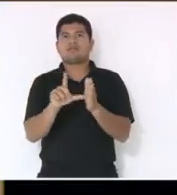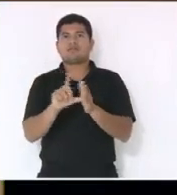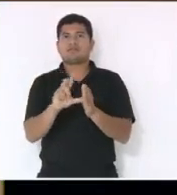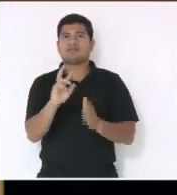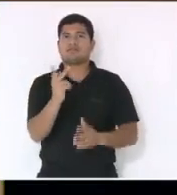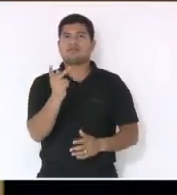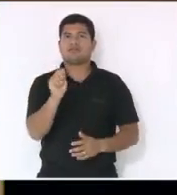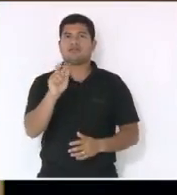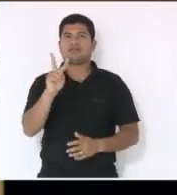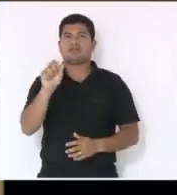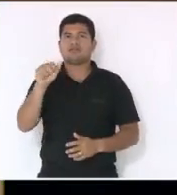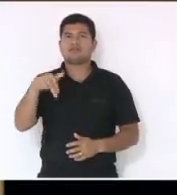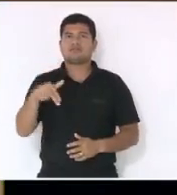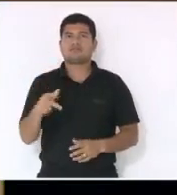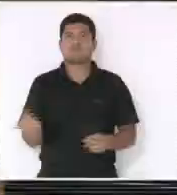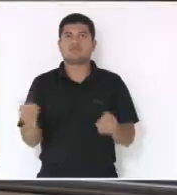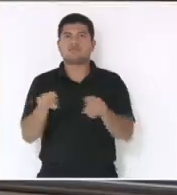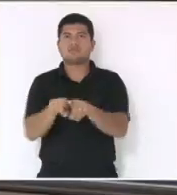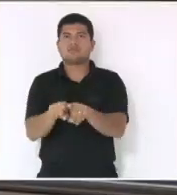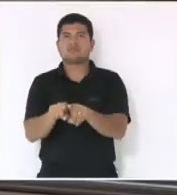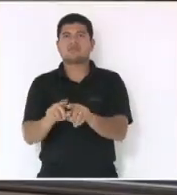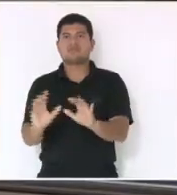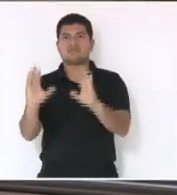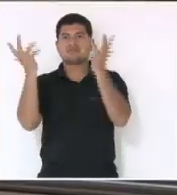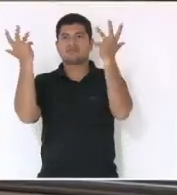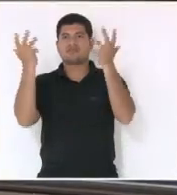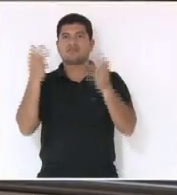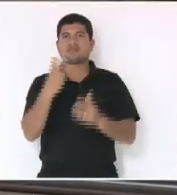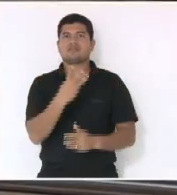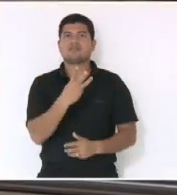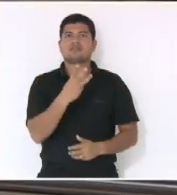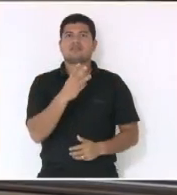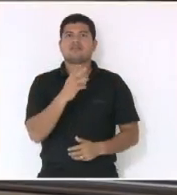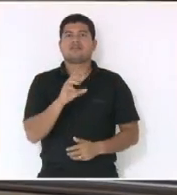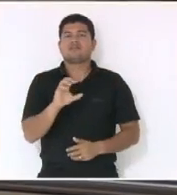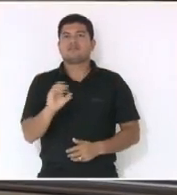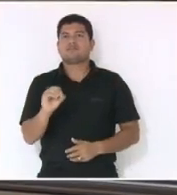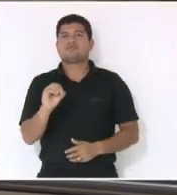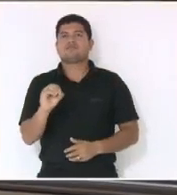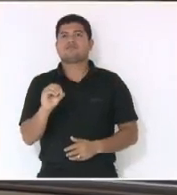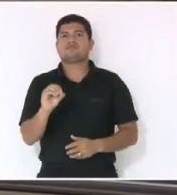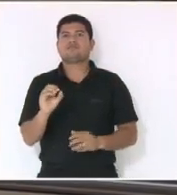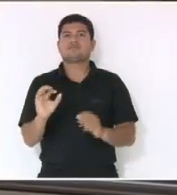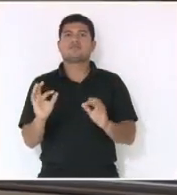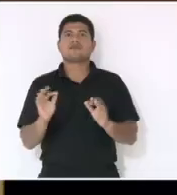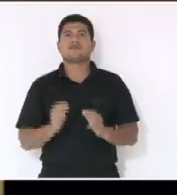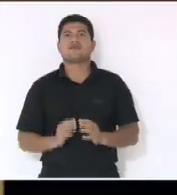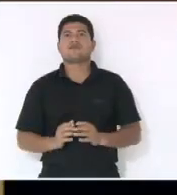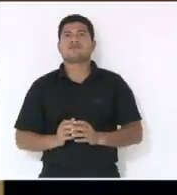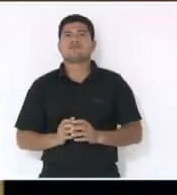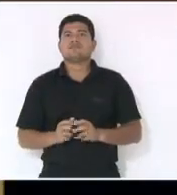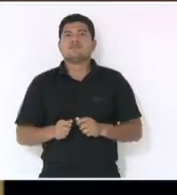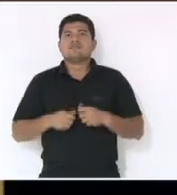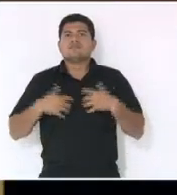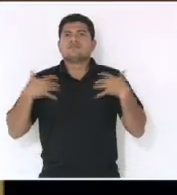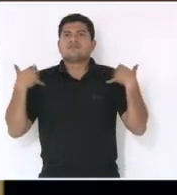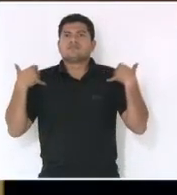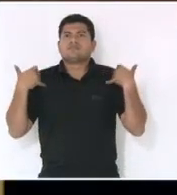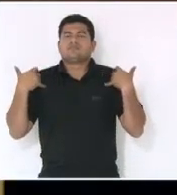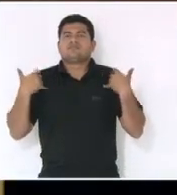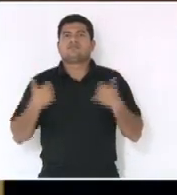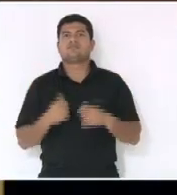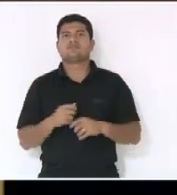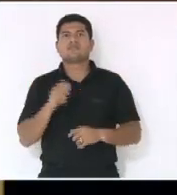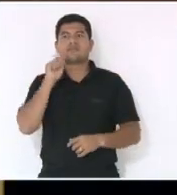parceira do nosso evento, da 30ª Festa Nacional do Pinhão. E nós estamos aqui hoje, com muita felicidade, mais uma vez, visitando